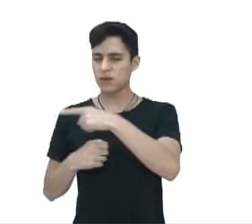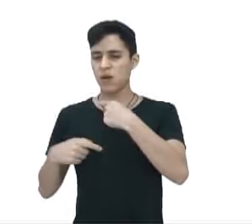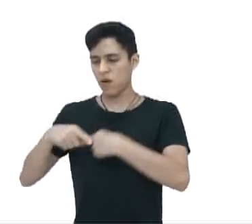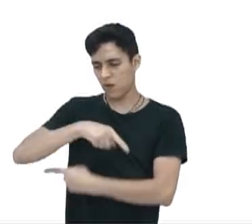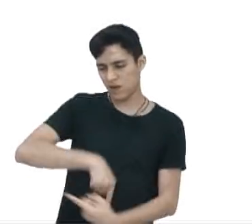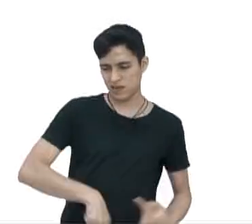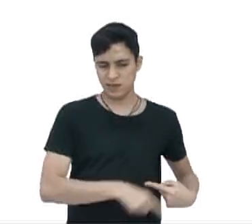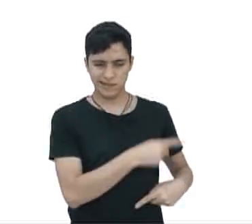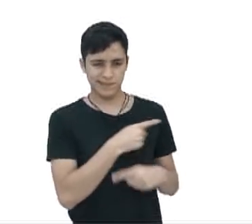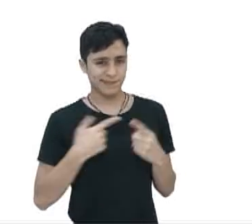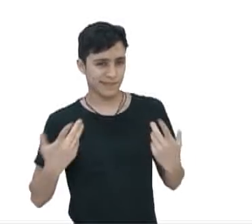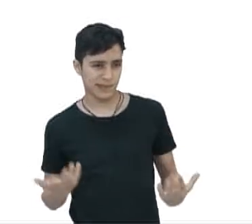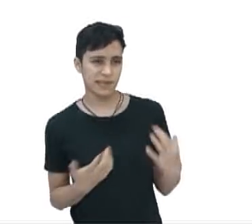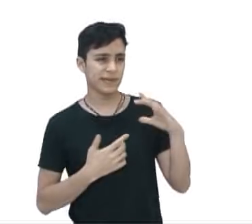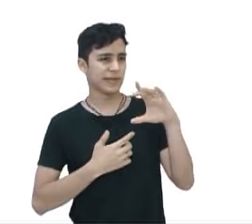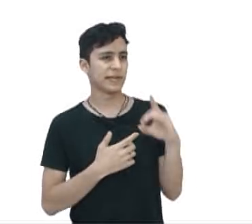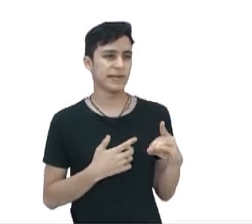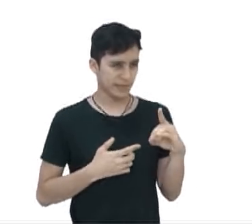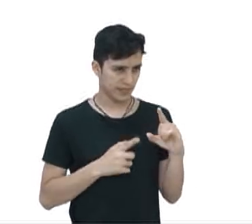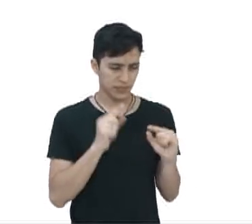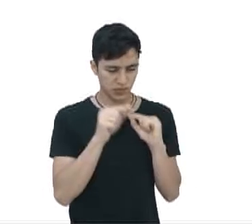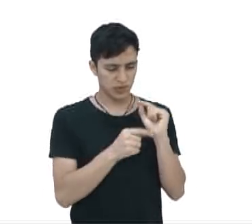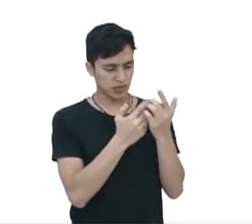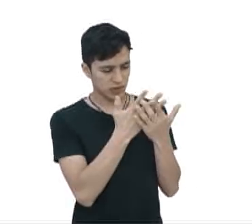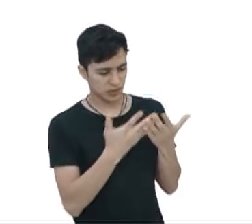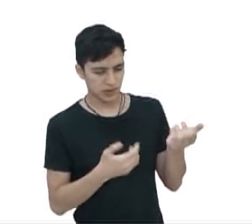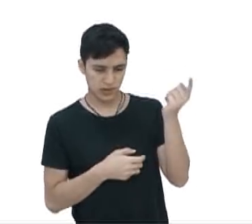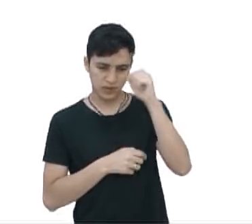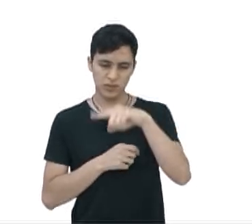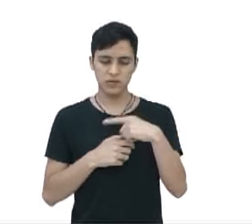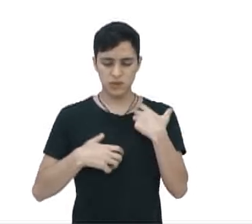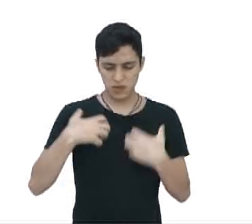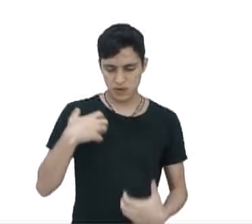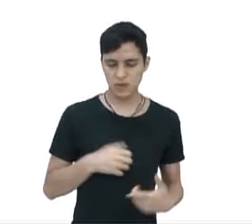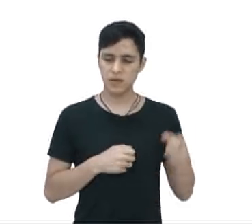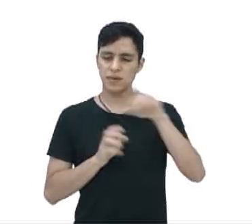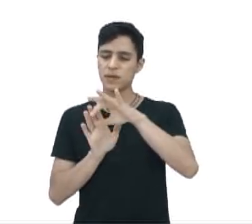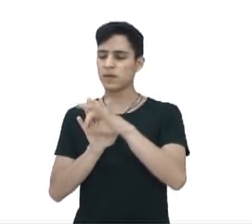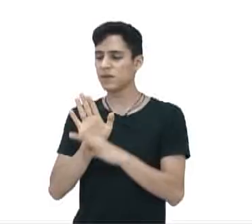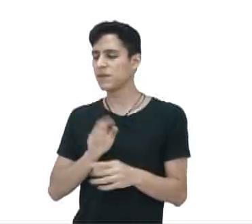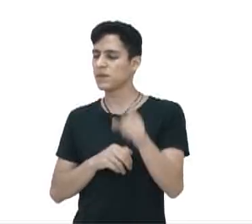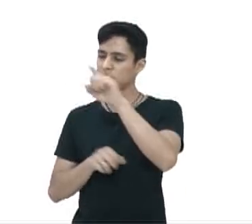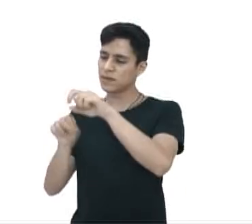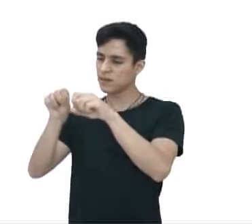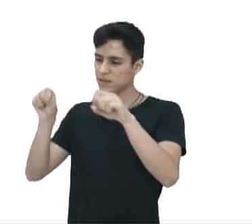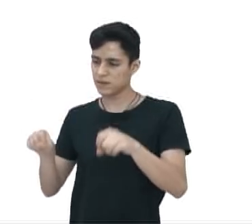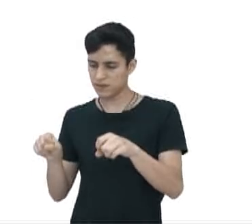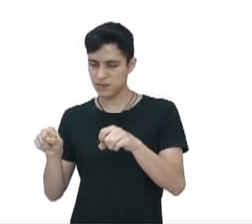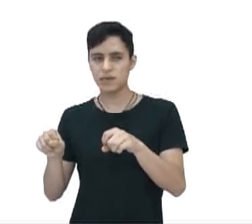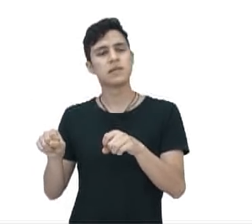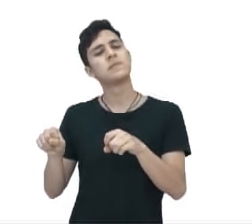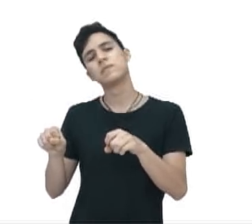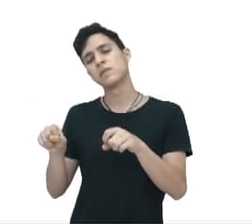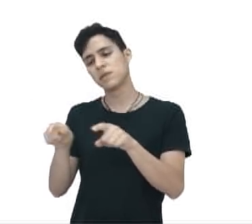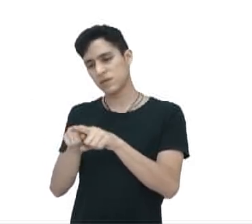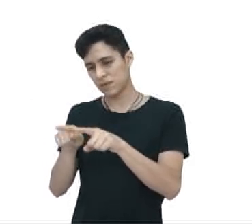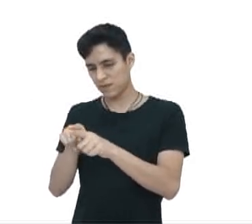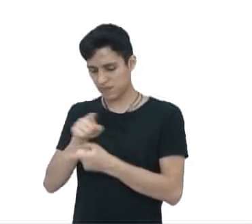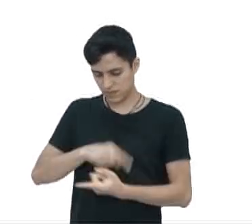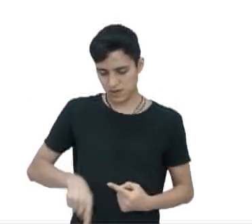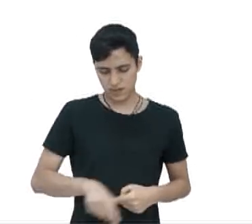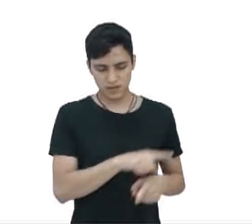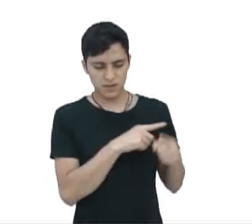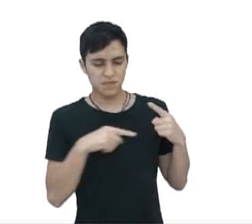organismo. E na letra D, temos tecidos, órgãos, célula, sistema sistemas e